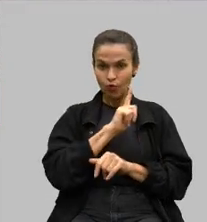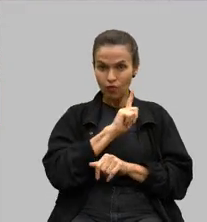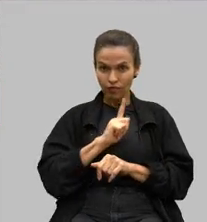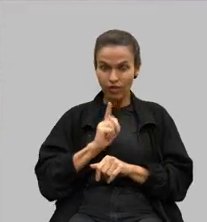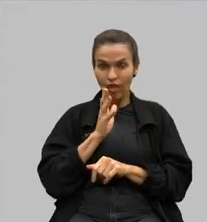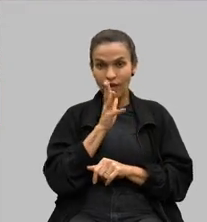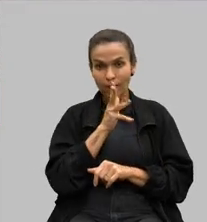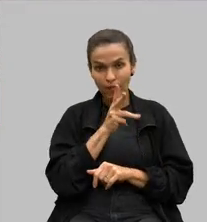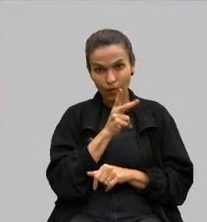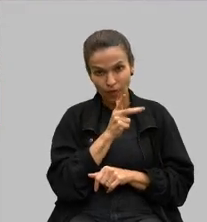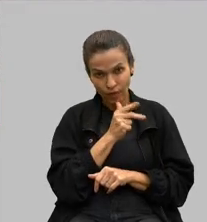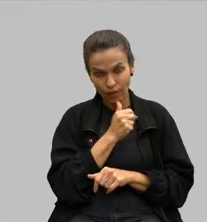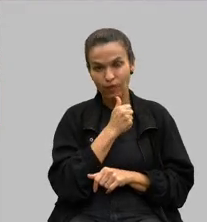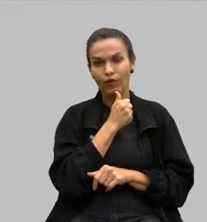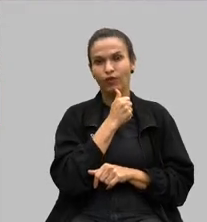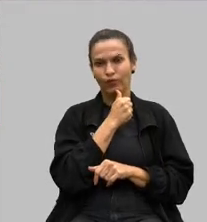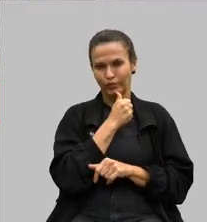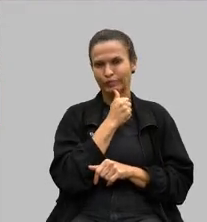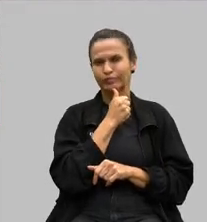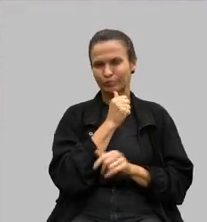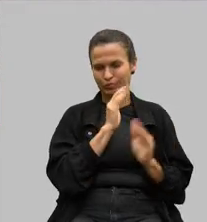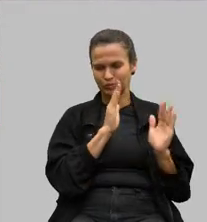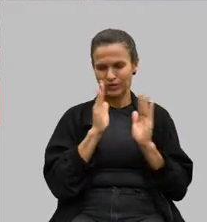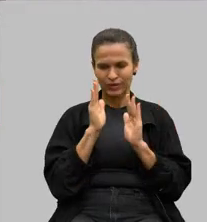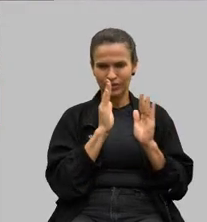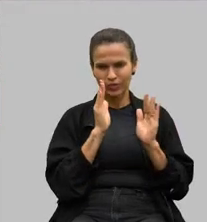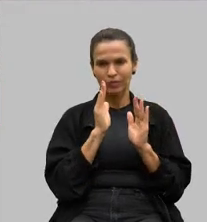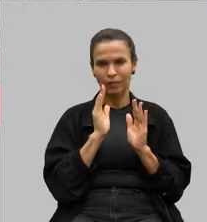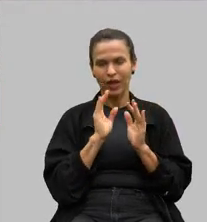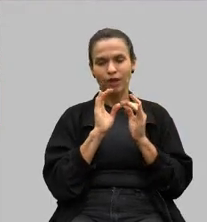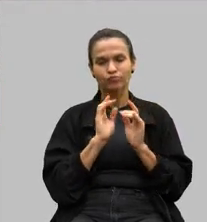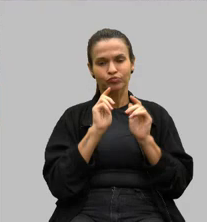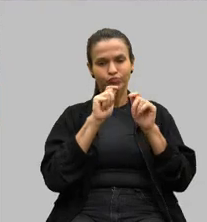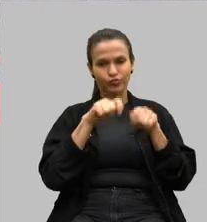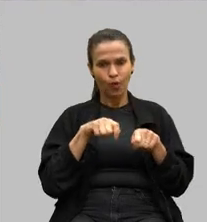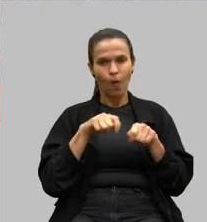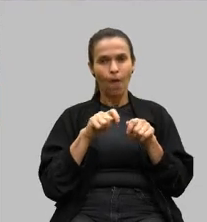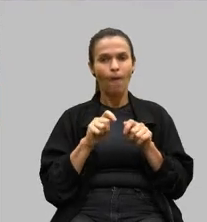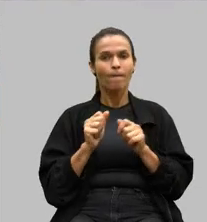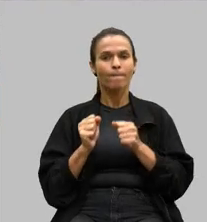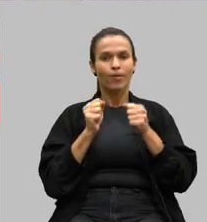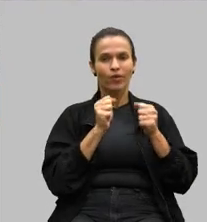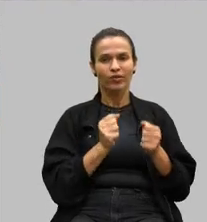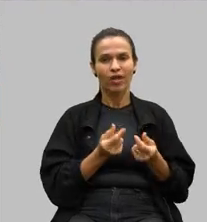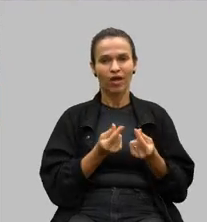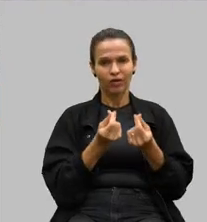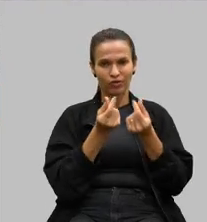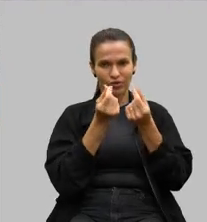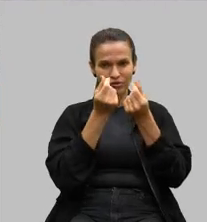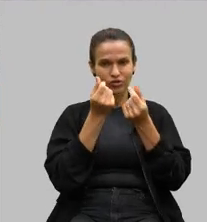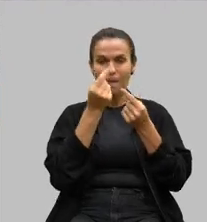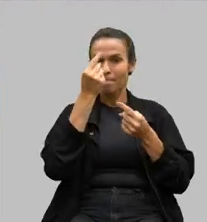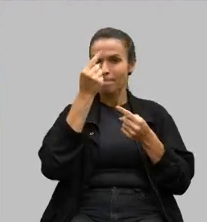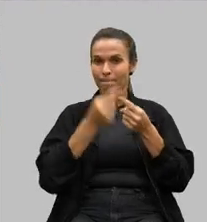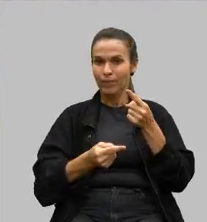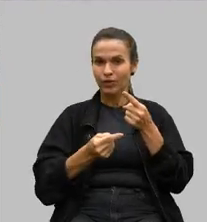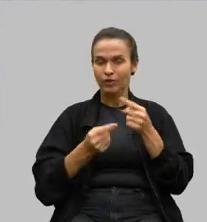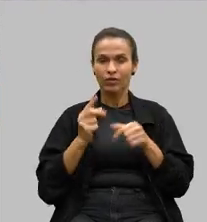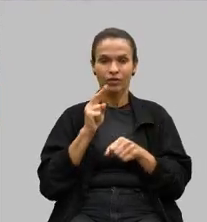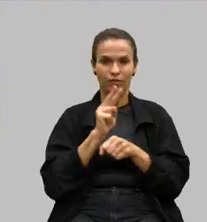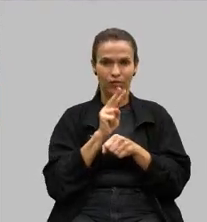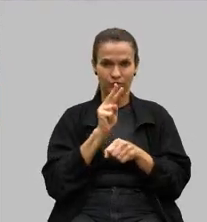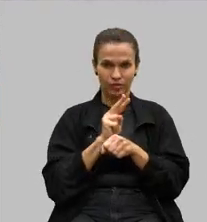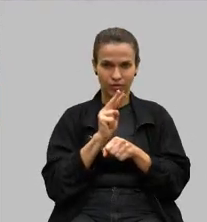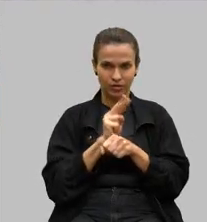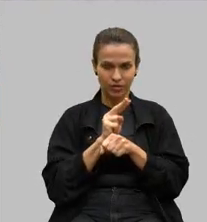Demorou o tempo suficiente para dar condições ao poder econômico de impedir a proteção